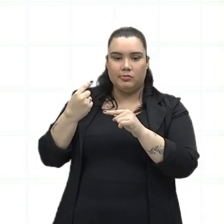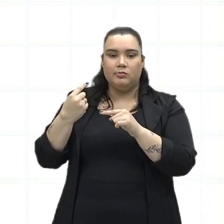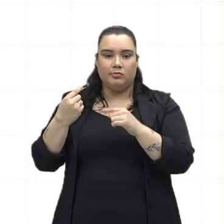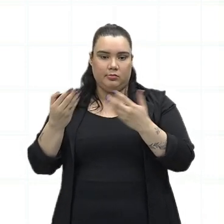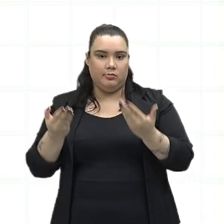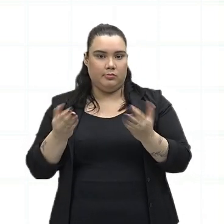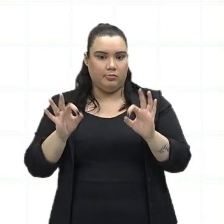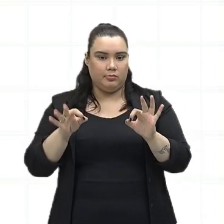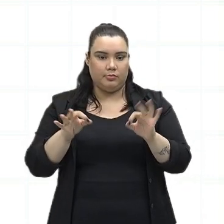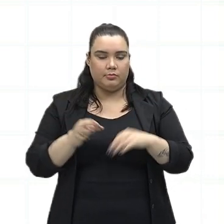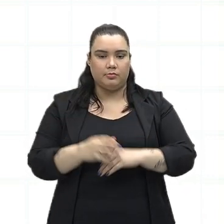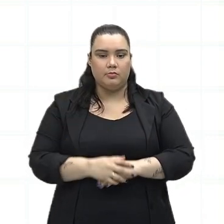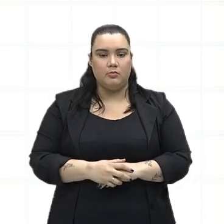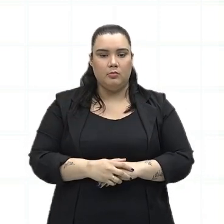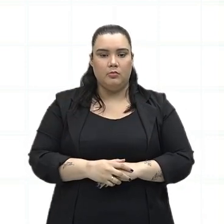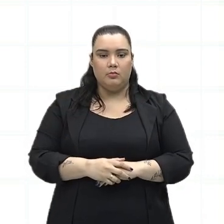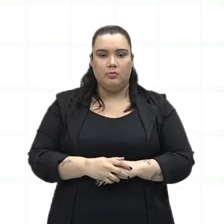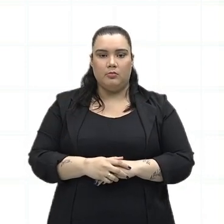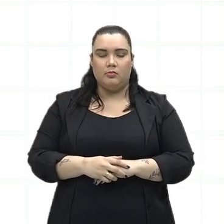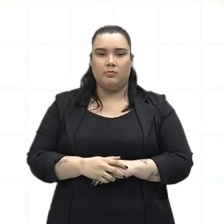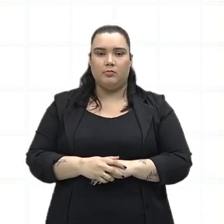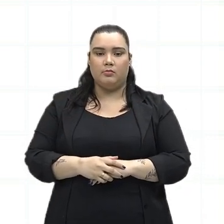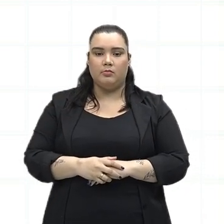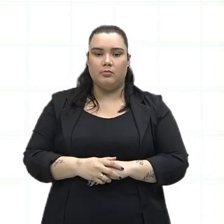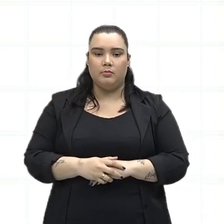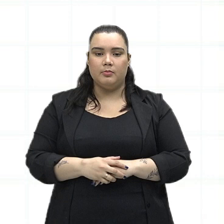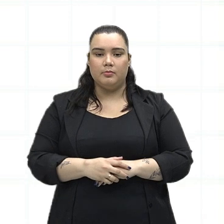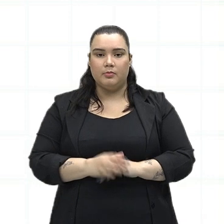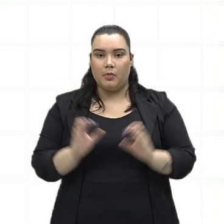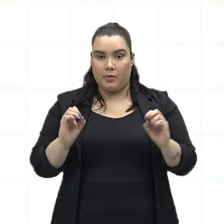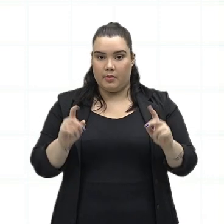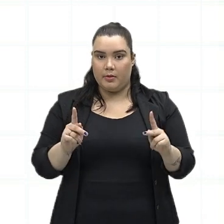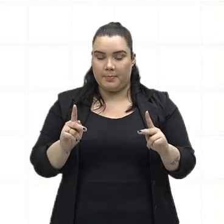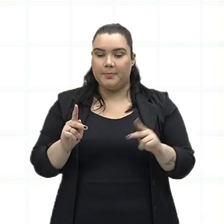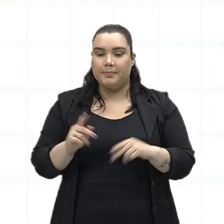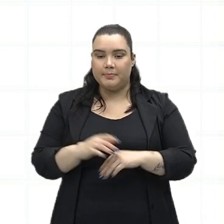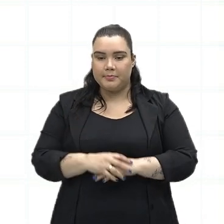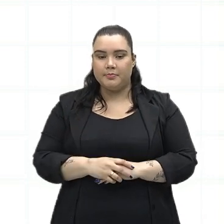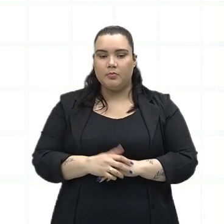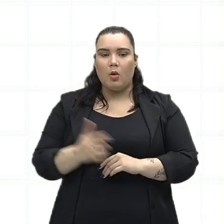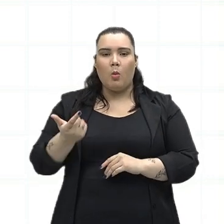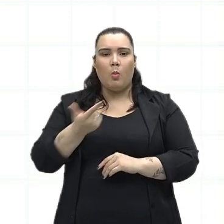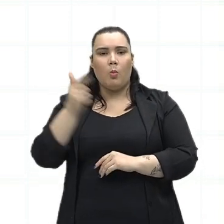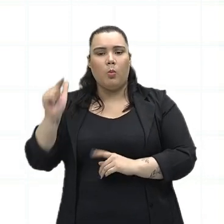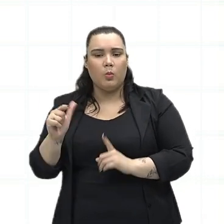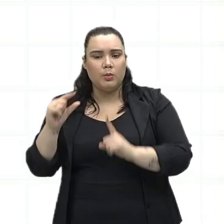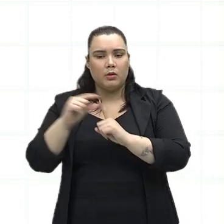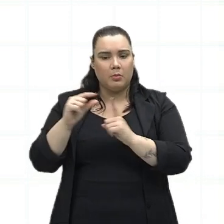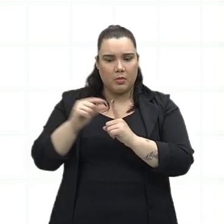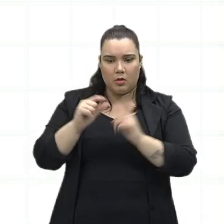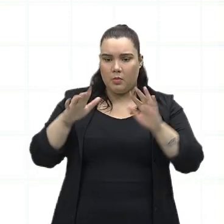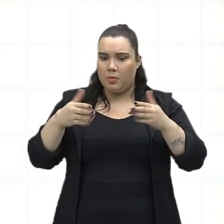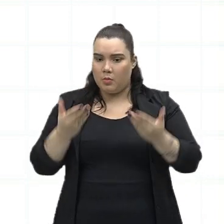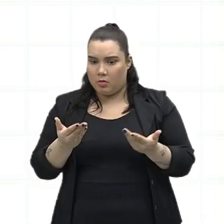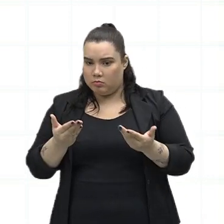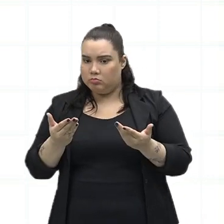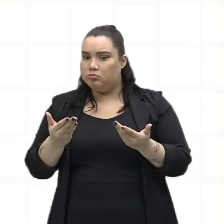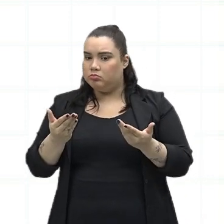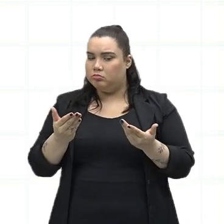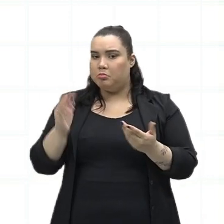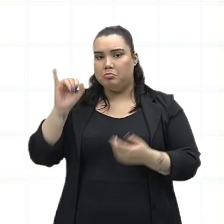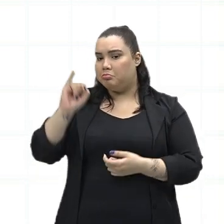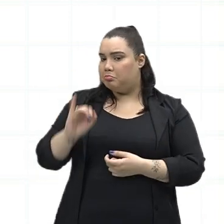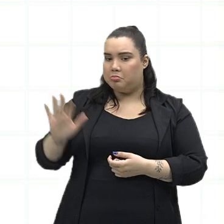substitui ali. Por isso que ele está destacado, ok? O que mais que eu tenho nesse texto aí? Viram que não tem